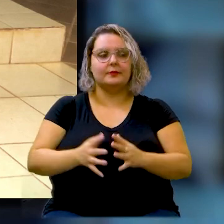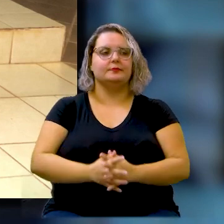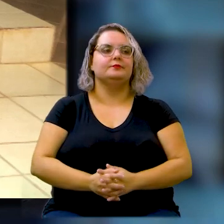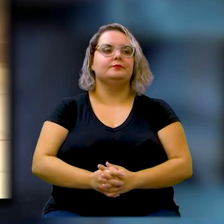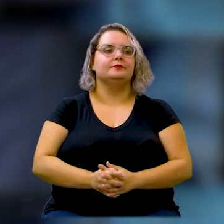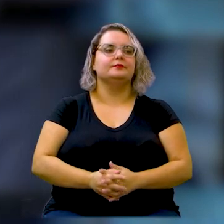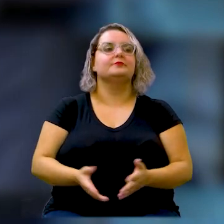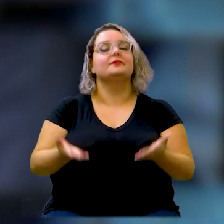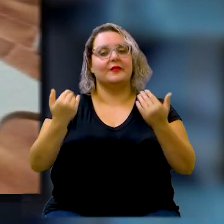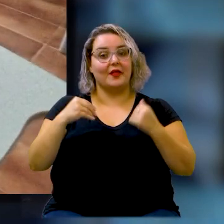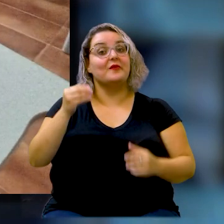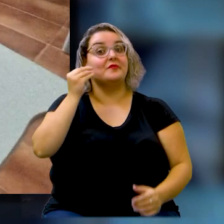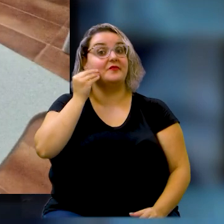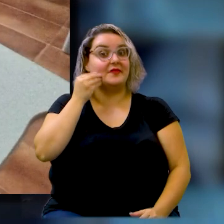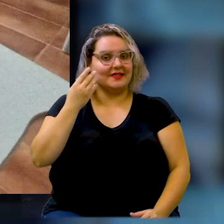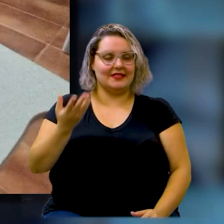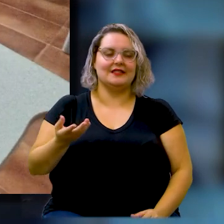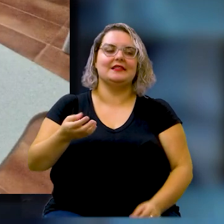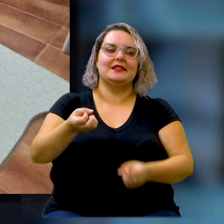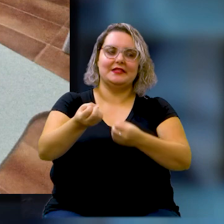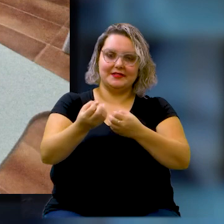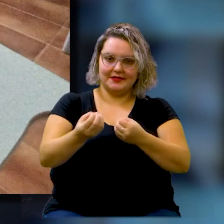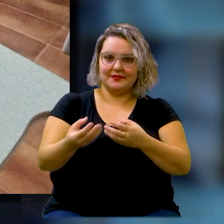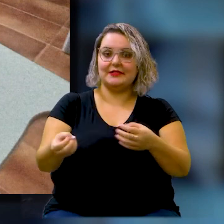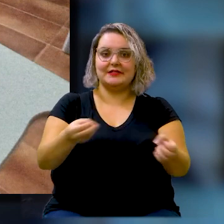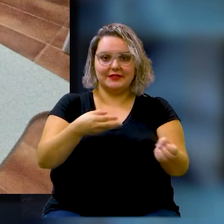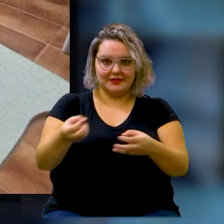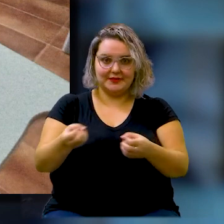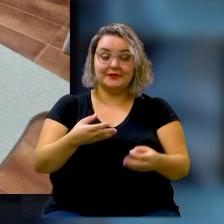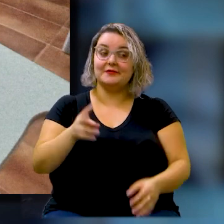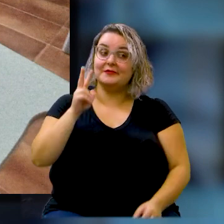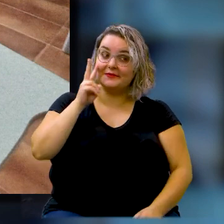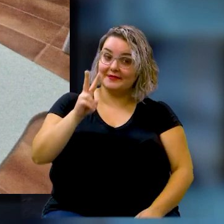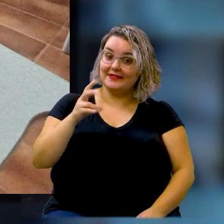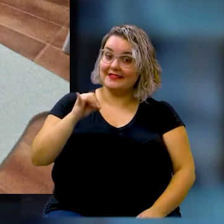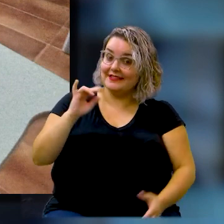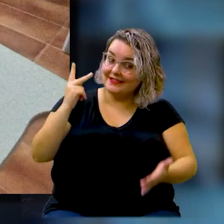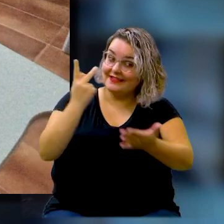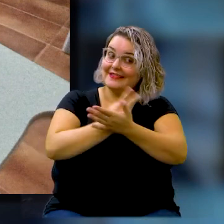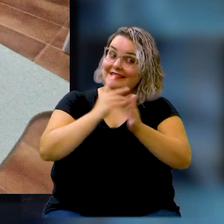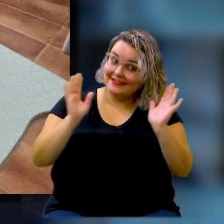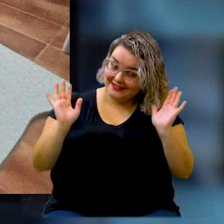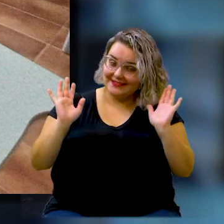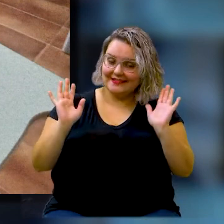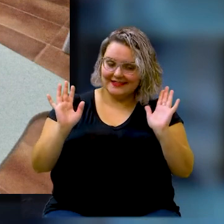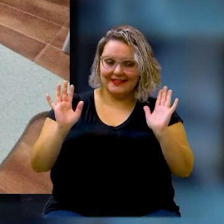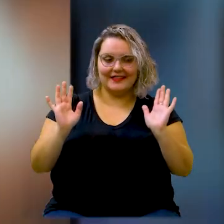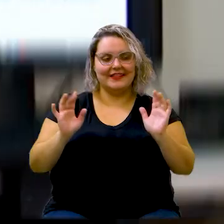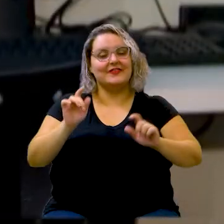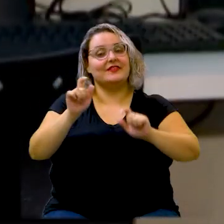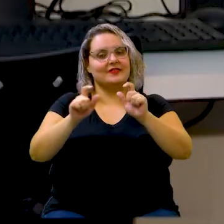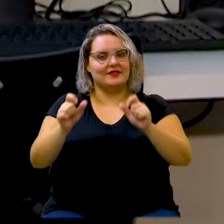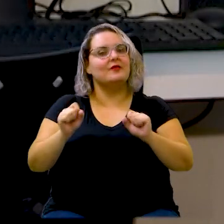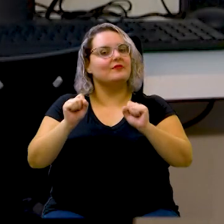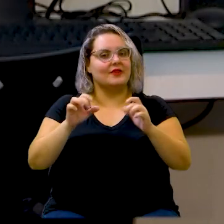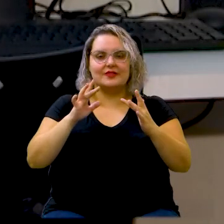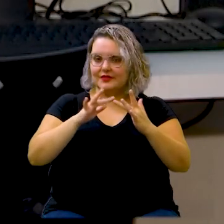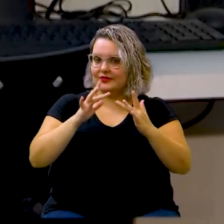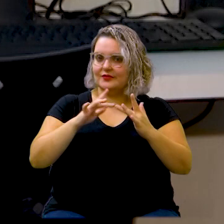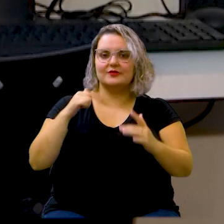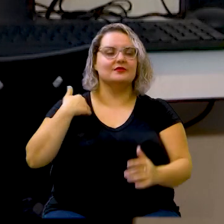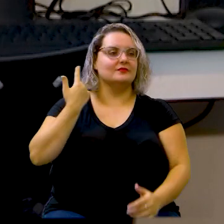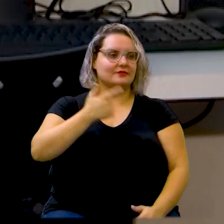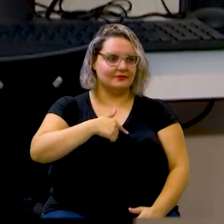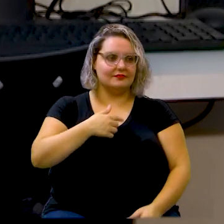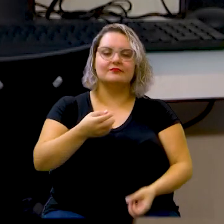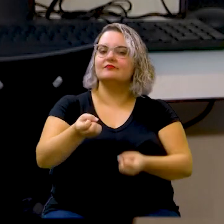cima. Tá. Então vamos lá, eu vou tentar passar as informações atualizadas, vamos ver se eu não erro, mas as pessoas podem entrar em contato